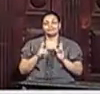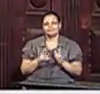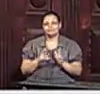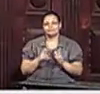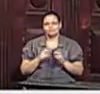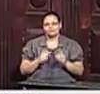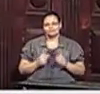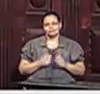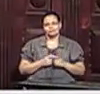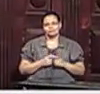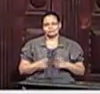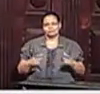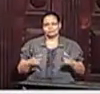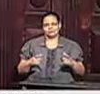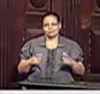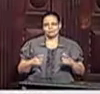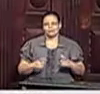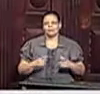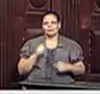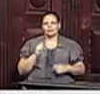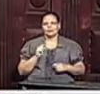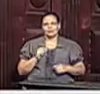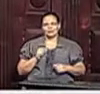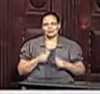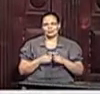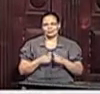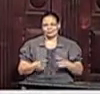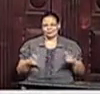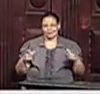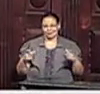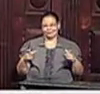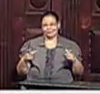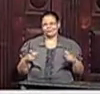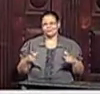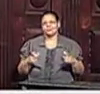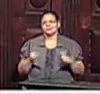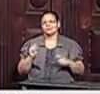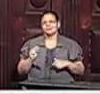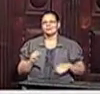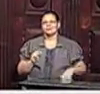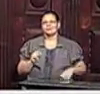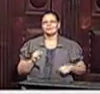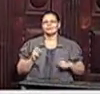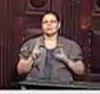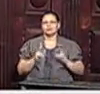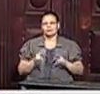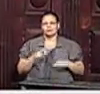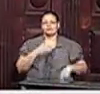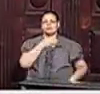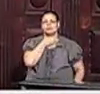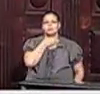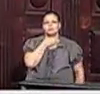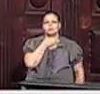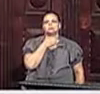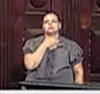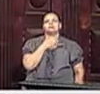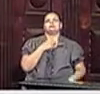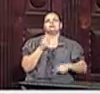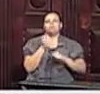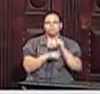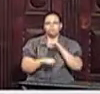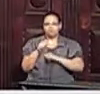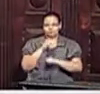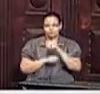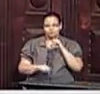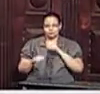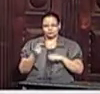esse avanço absurdo e galopante, isso coincide com a crise econômica e financeira